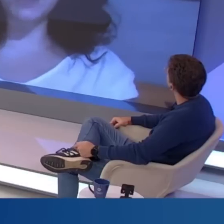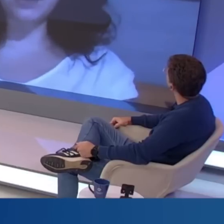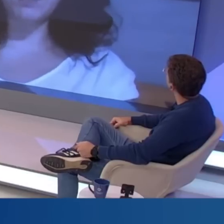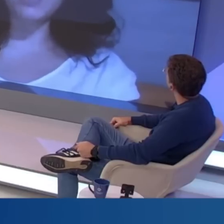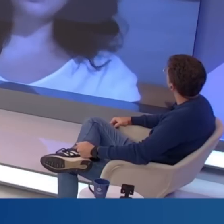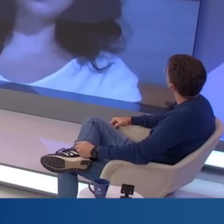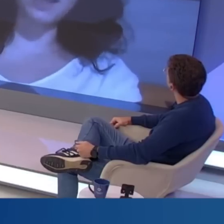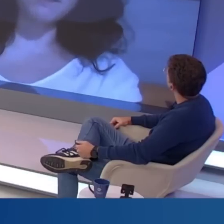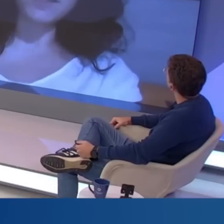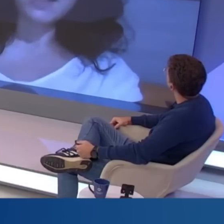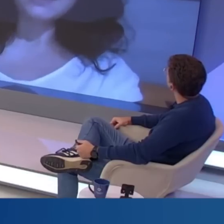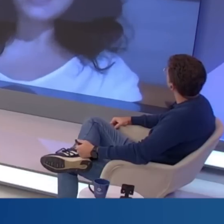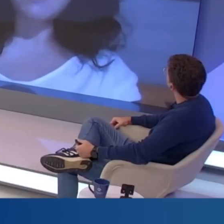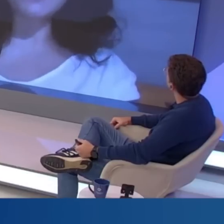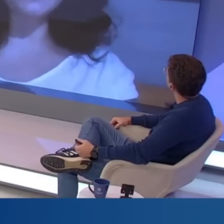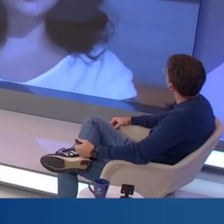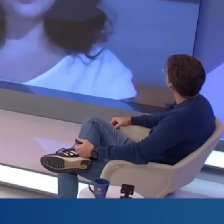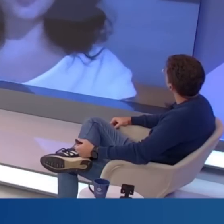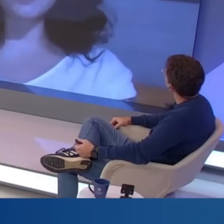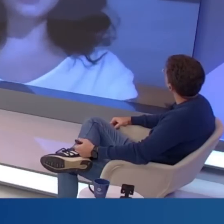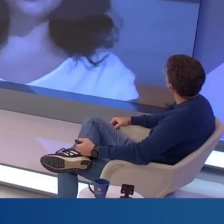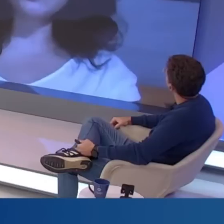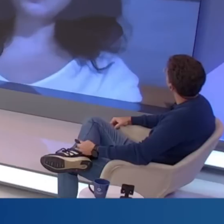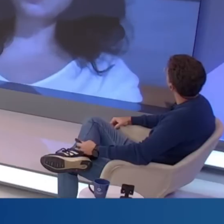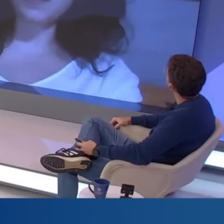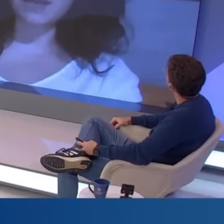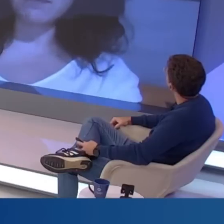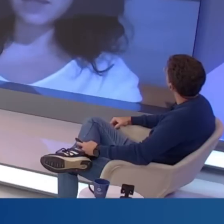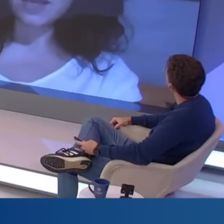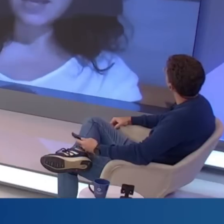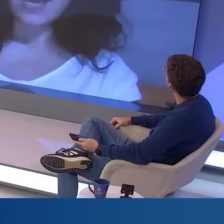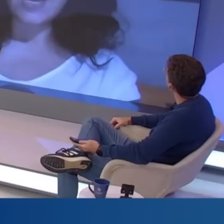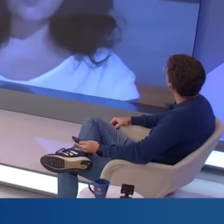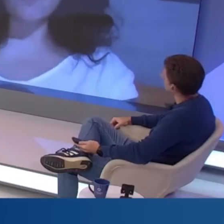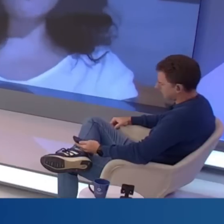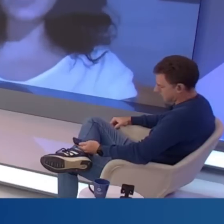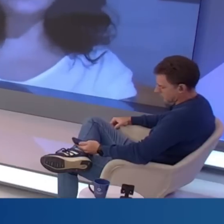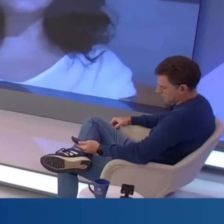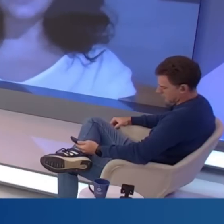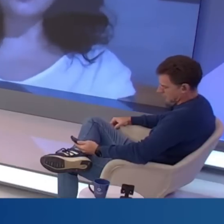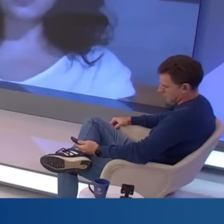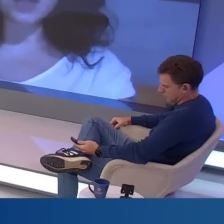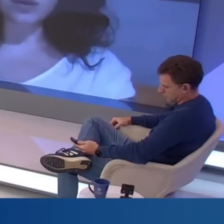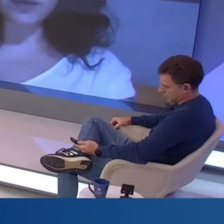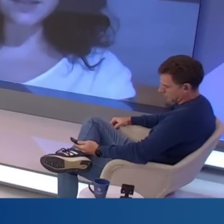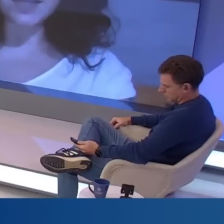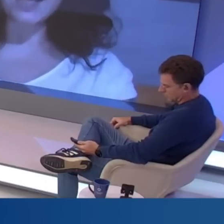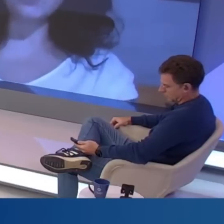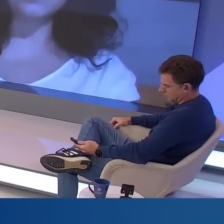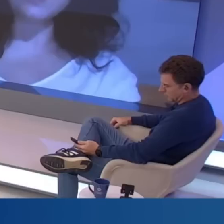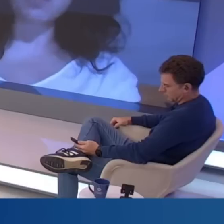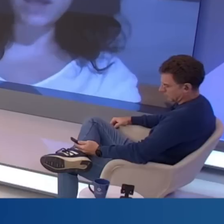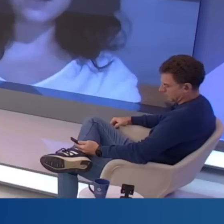pleno emprego ou não tem? Tem capacidade ociosa na indústria ou não tem? Como é a drenagem do setor